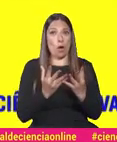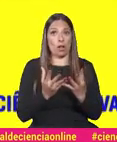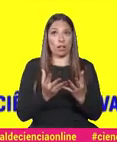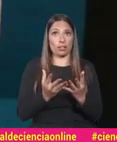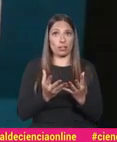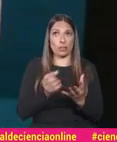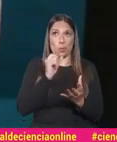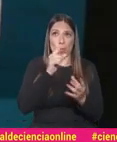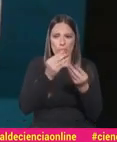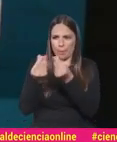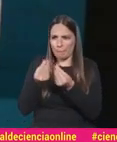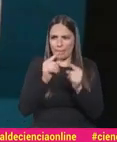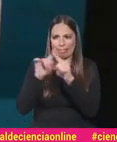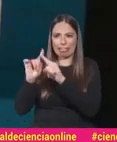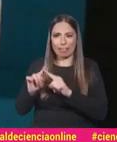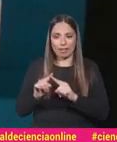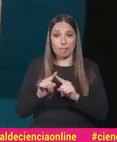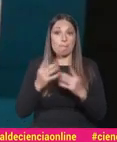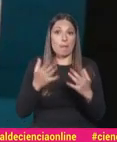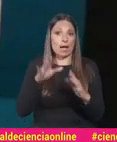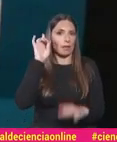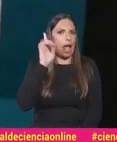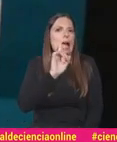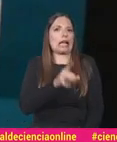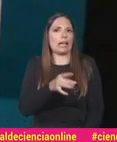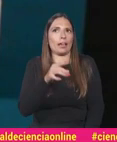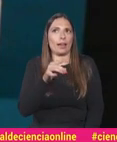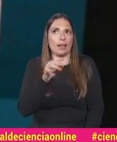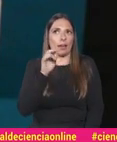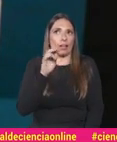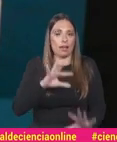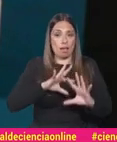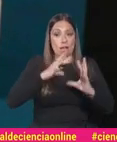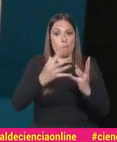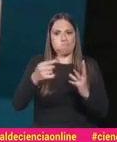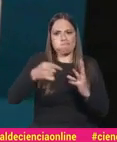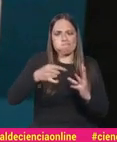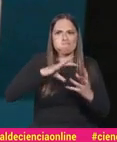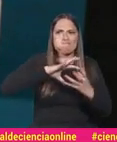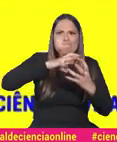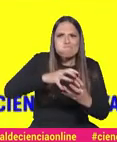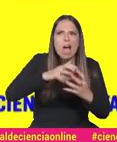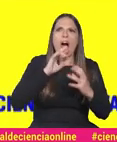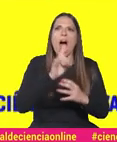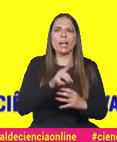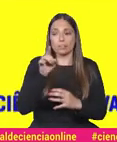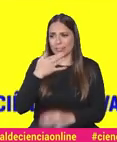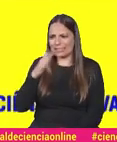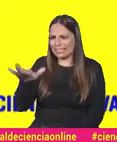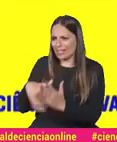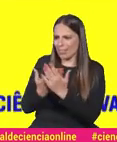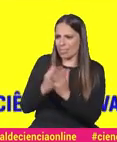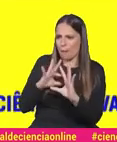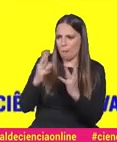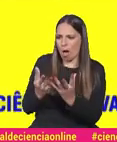ser feitas de vários materiais, mas o que importa aqui é a densidade, Reginaldo. É essa a ciência que faz com que uma bola